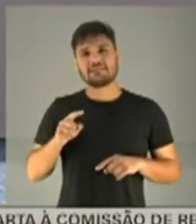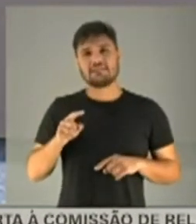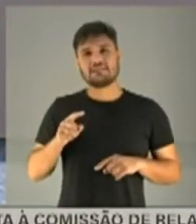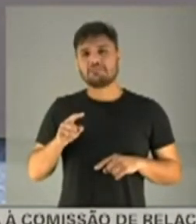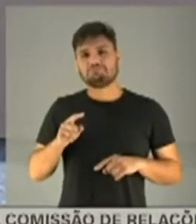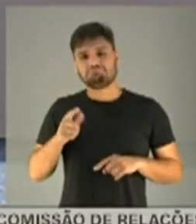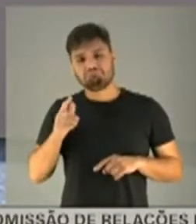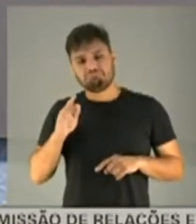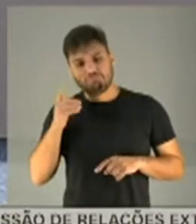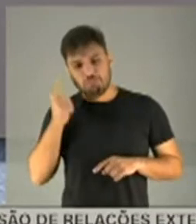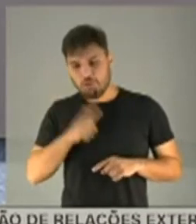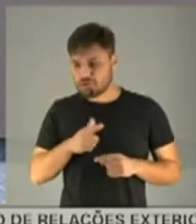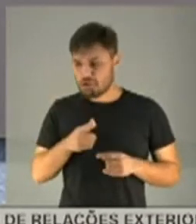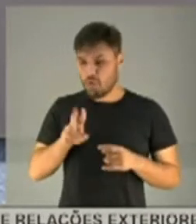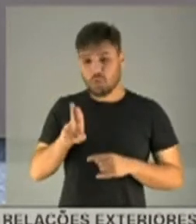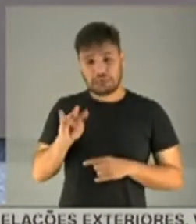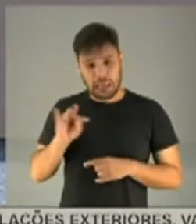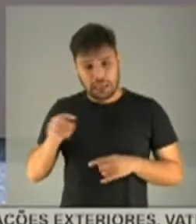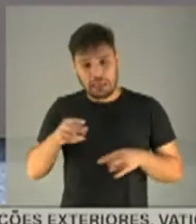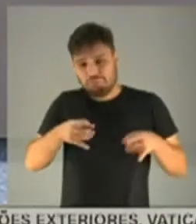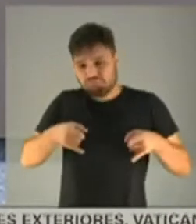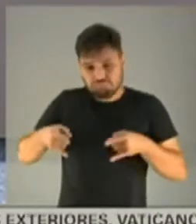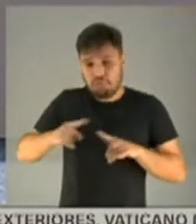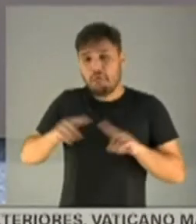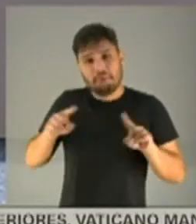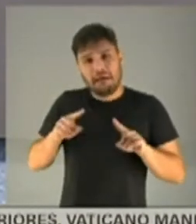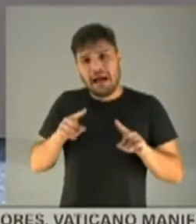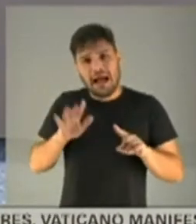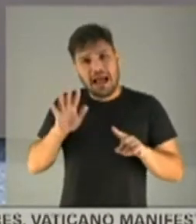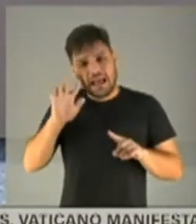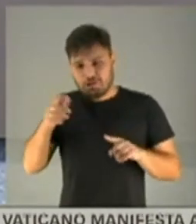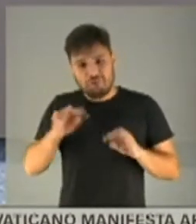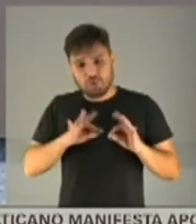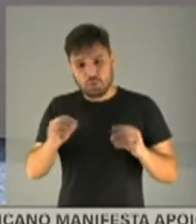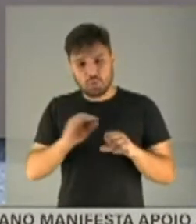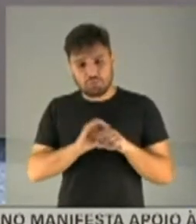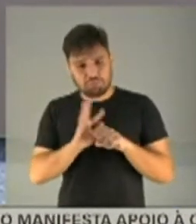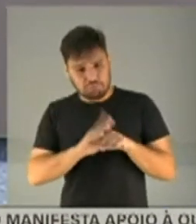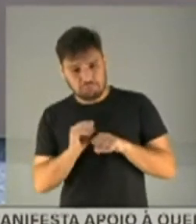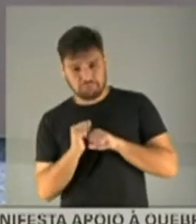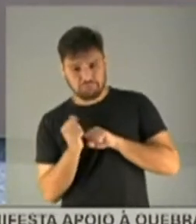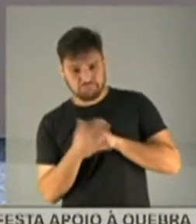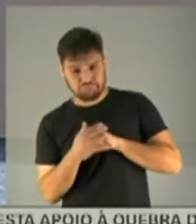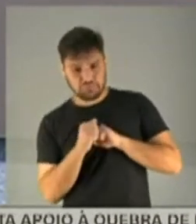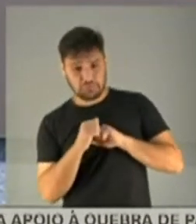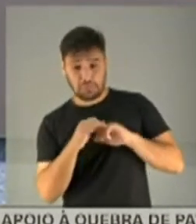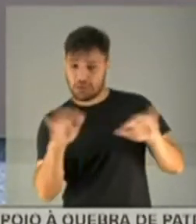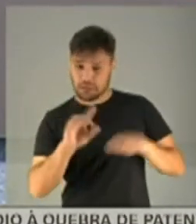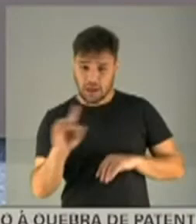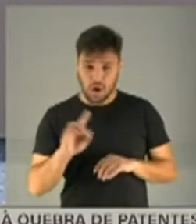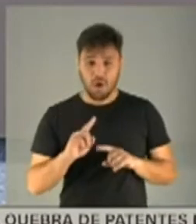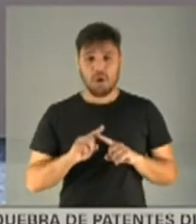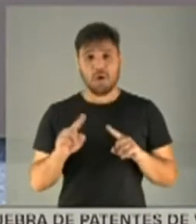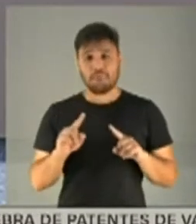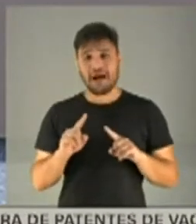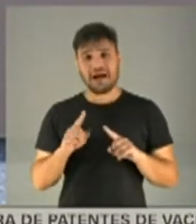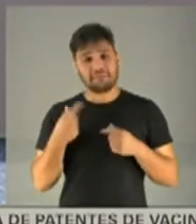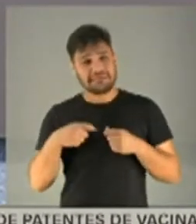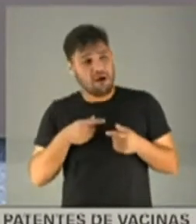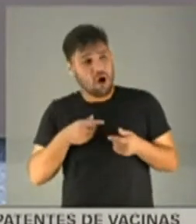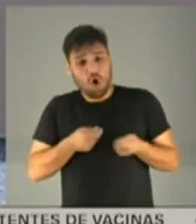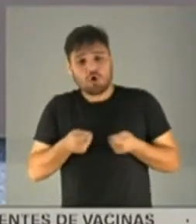vencida assim. A pandemia, para ser vencida, precisa cessar a transmissão do vírus. Infelizmente, o Brasil não foi por esse